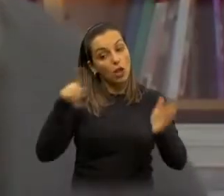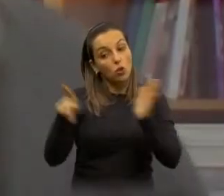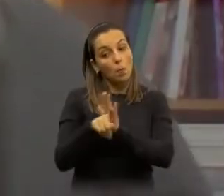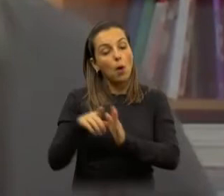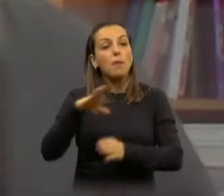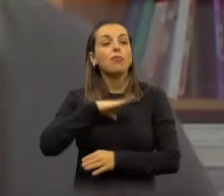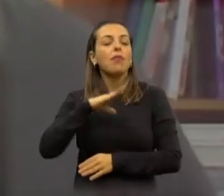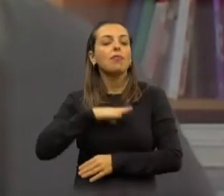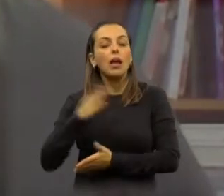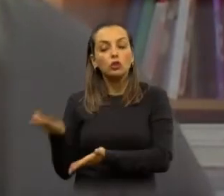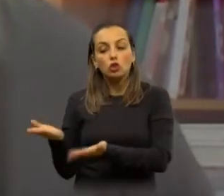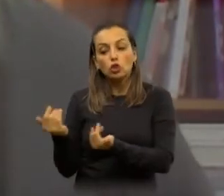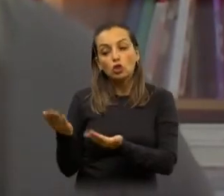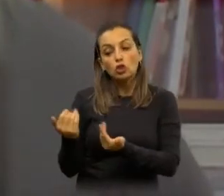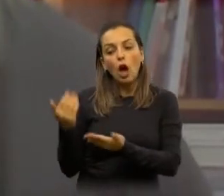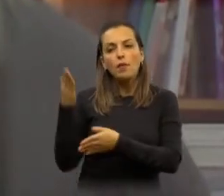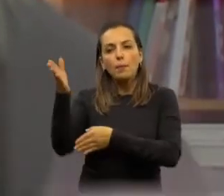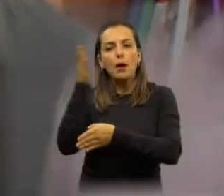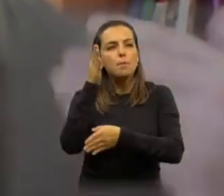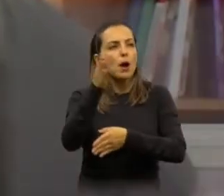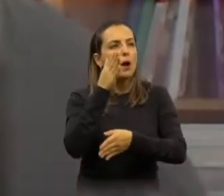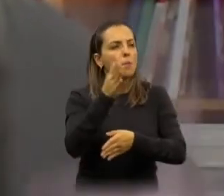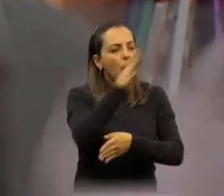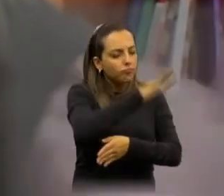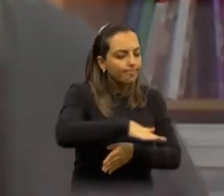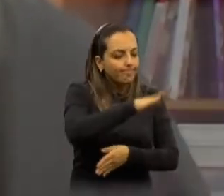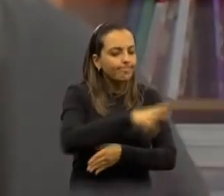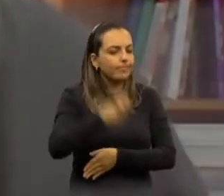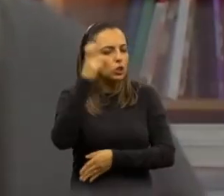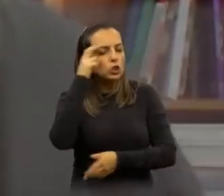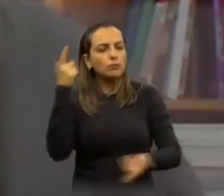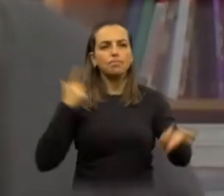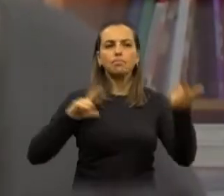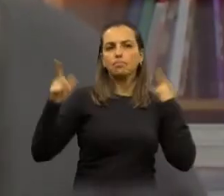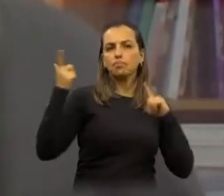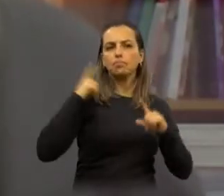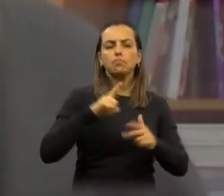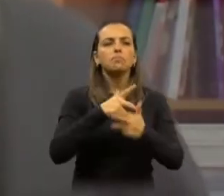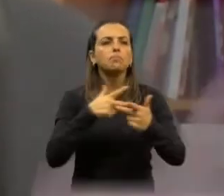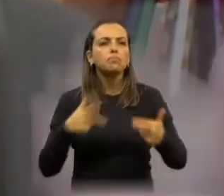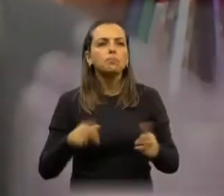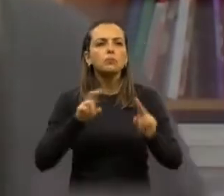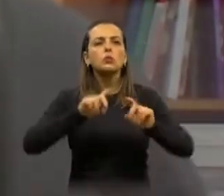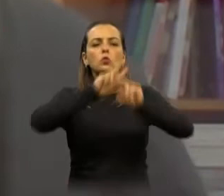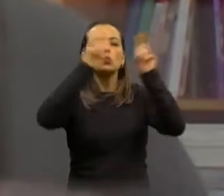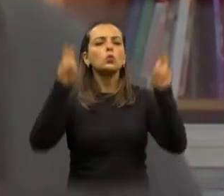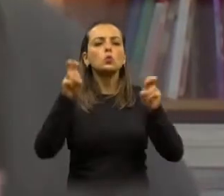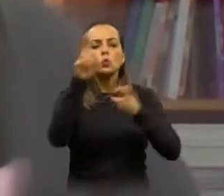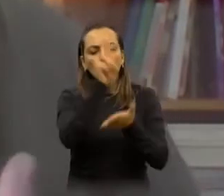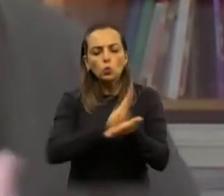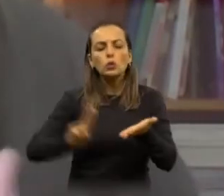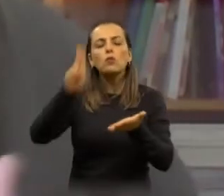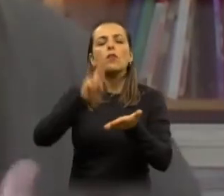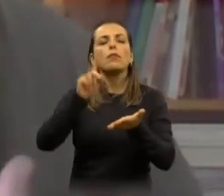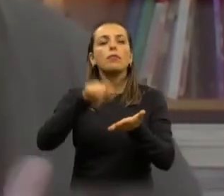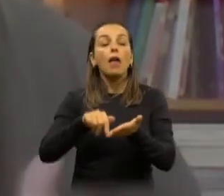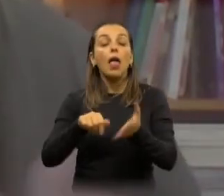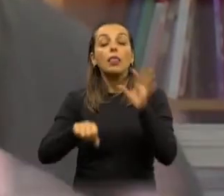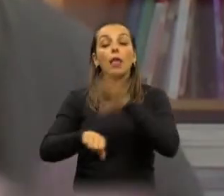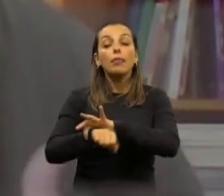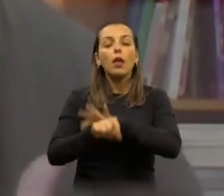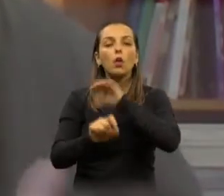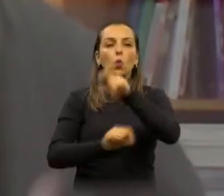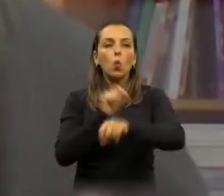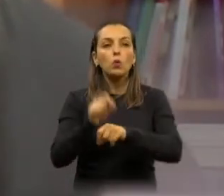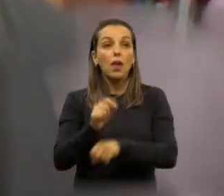juventude. É a garantia da juventude poder acessar os espaços de cultura e de lazer. Quando a gente está falando de universidade, por exemplo, é a garantia,